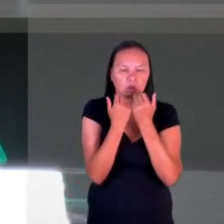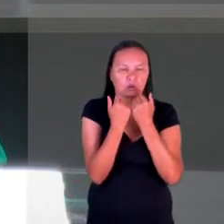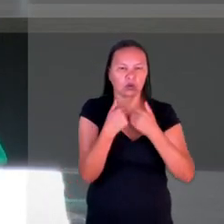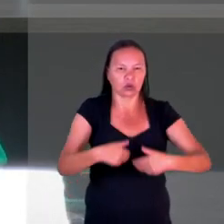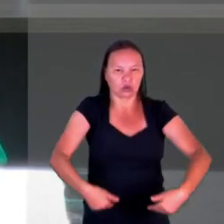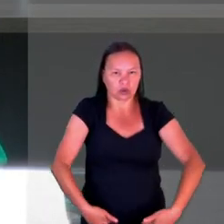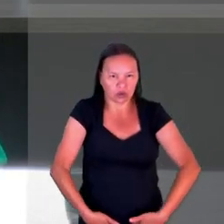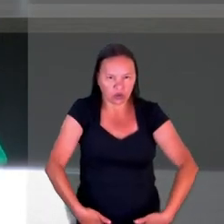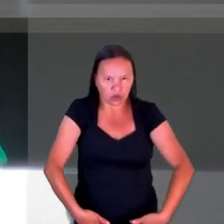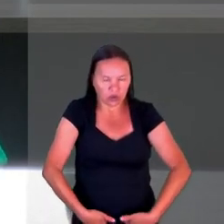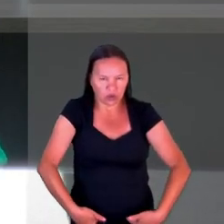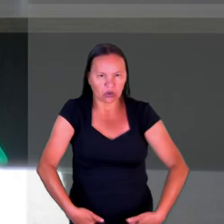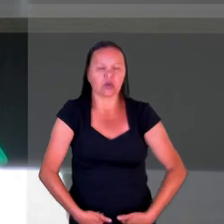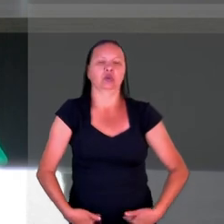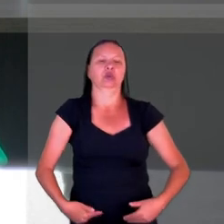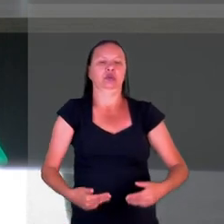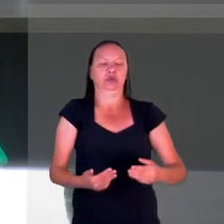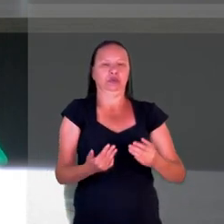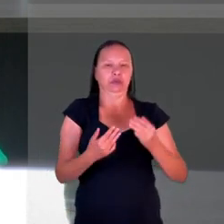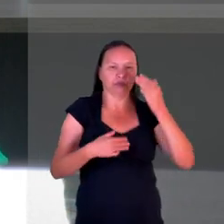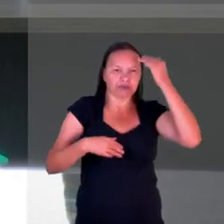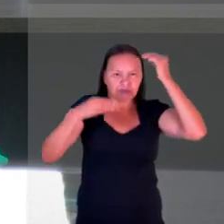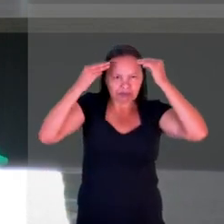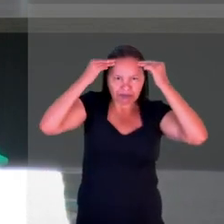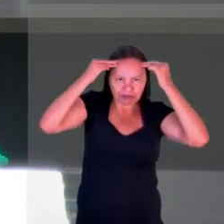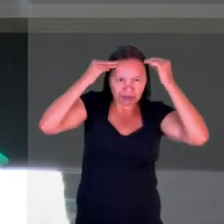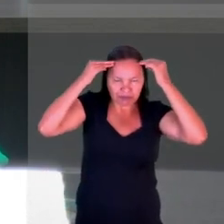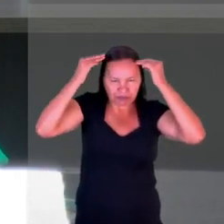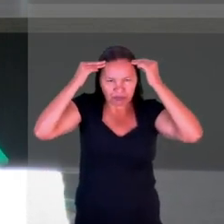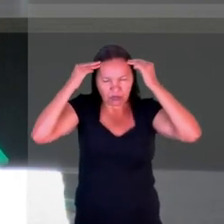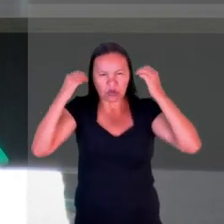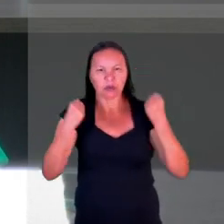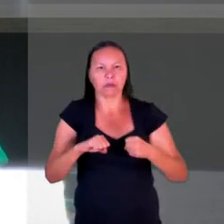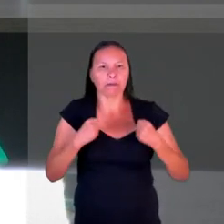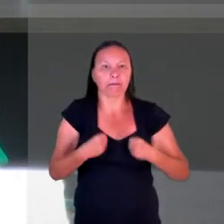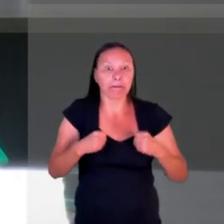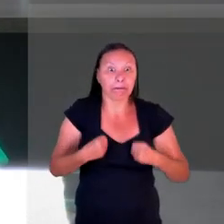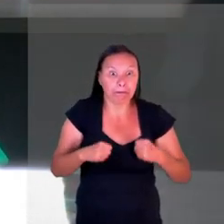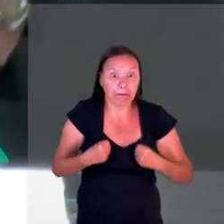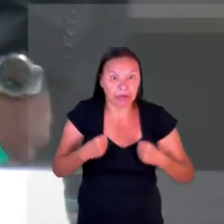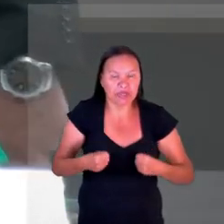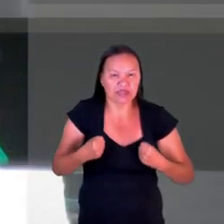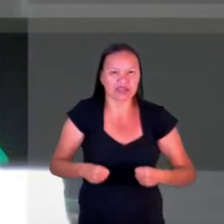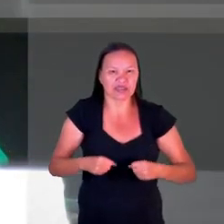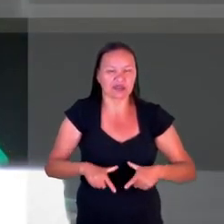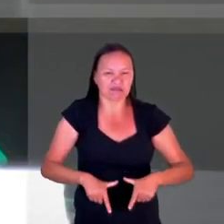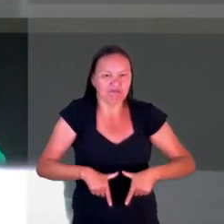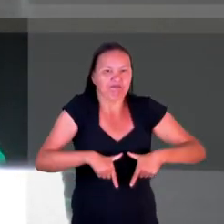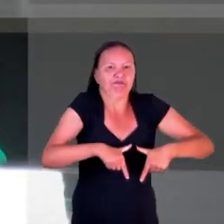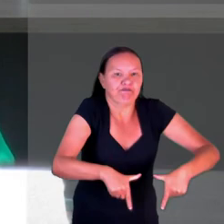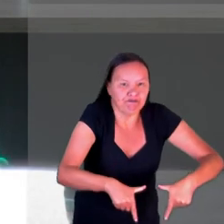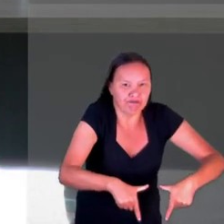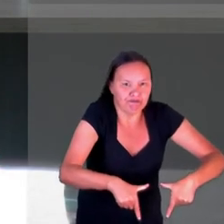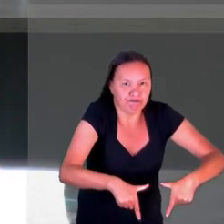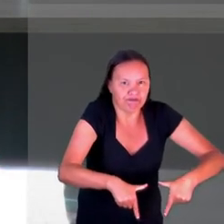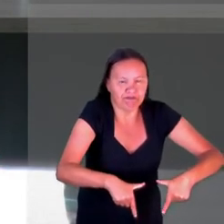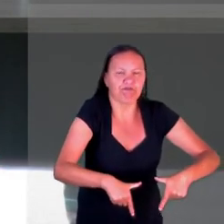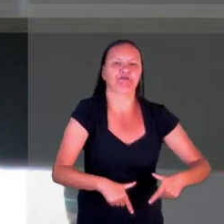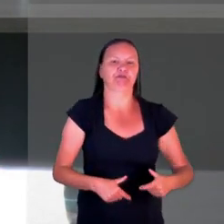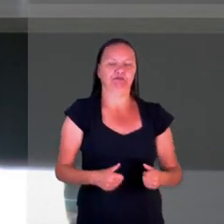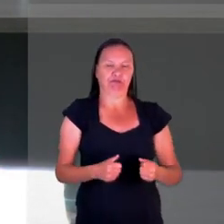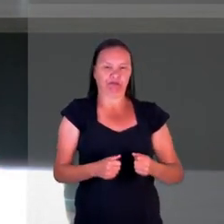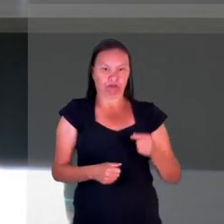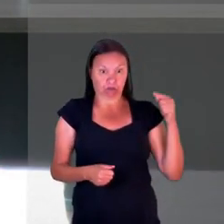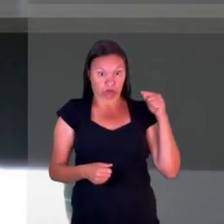doutrina científica o que que nós precisamos nós precisamos enfrentar essa questão tanto do